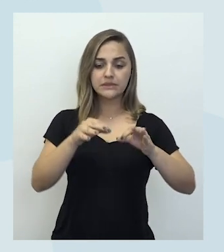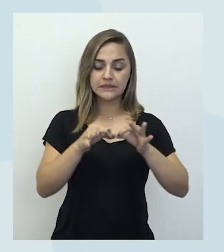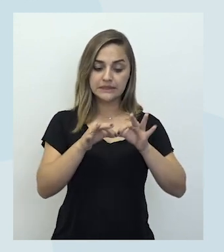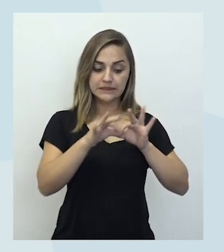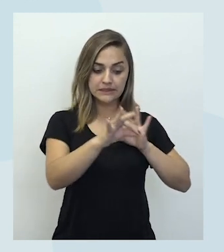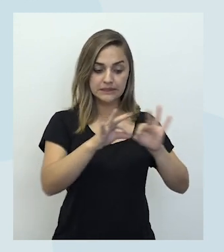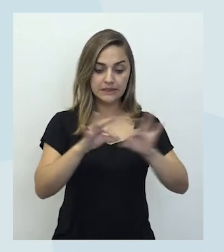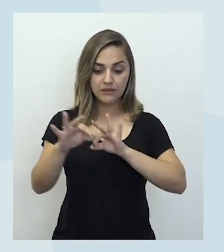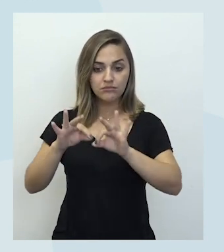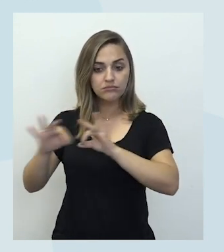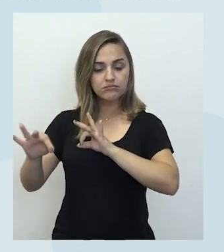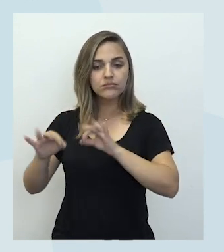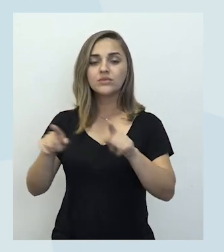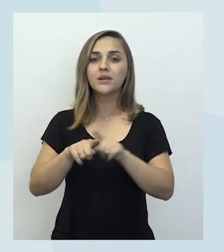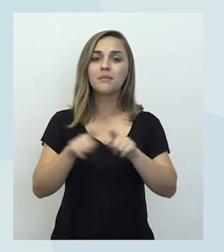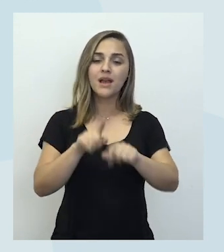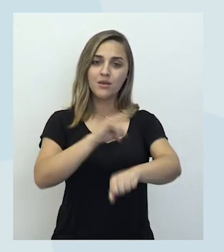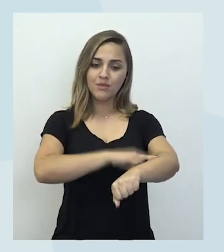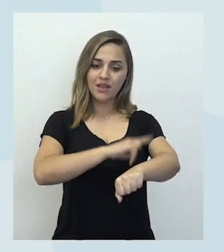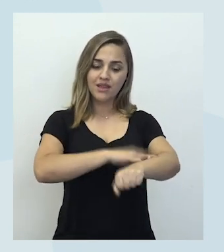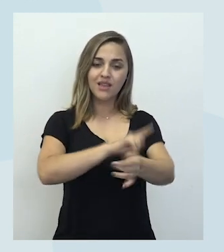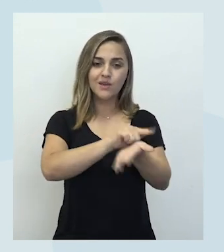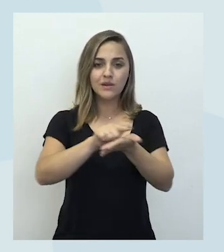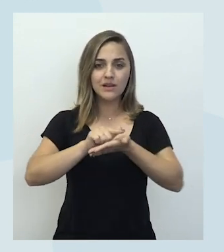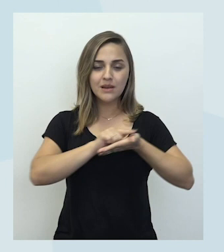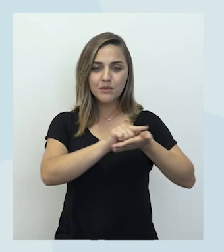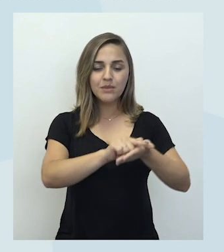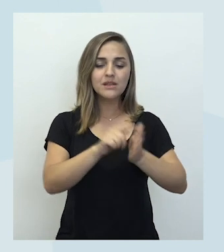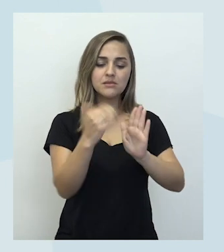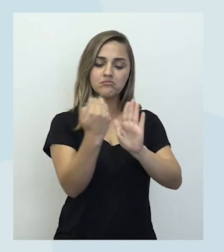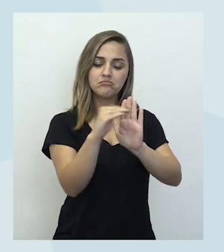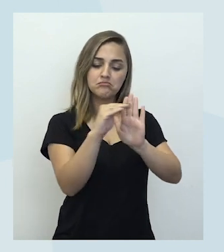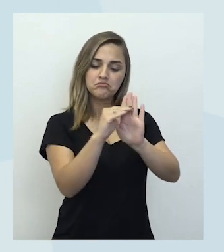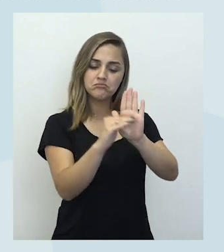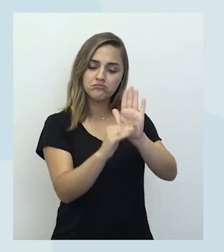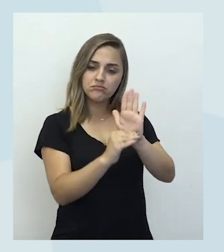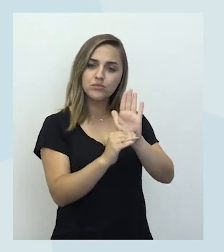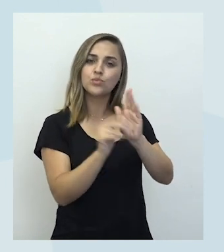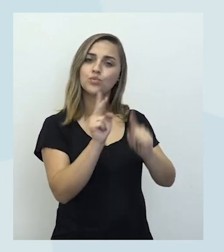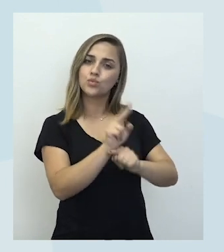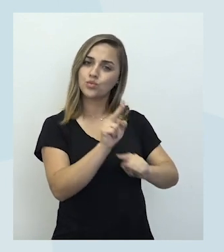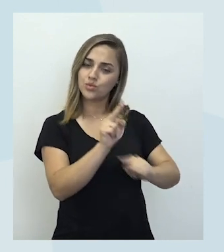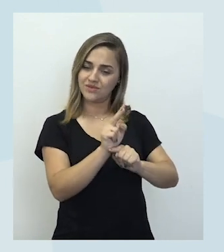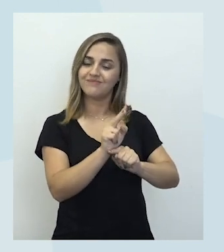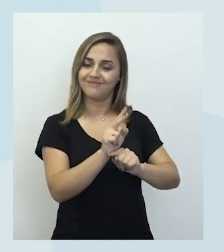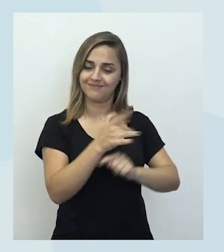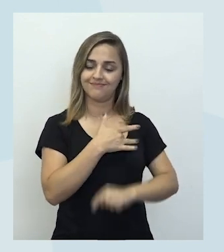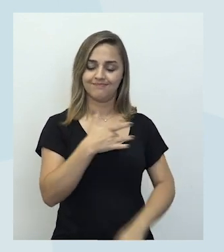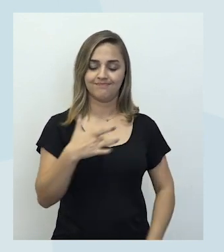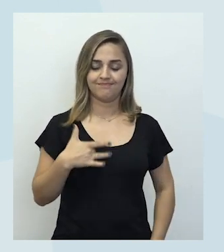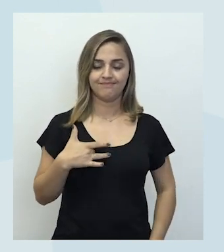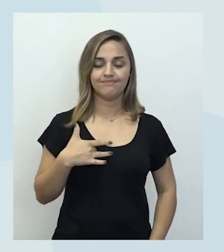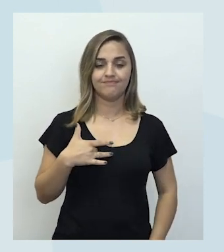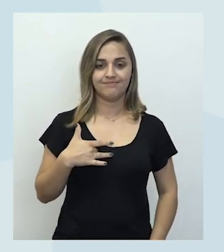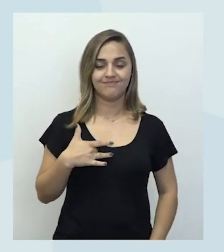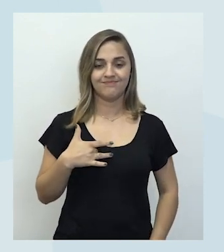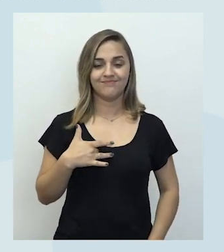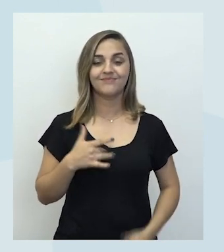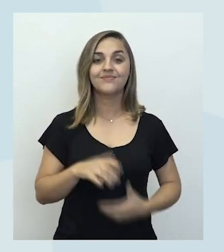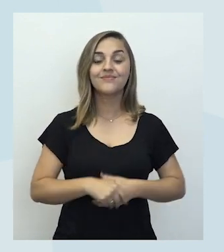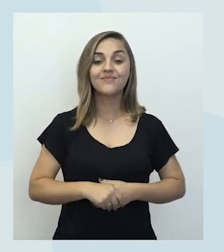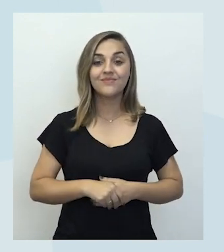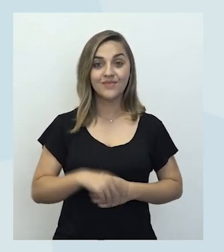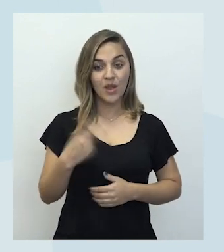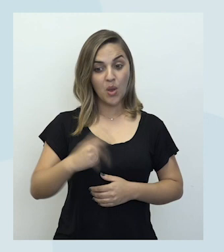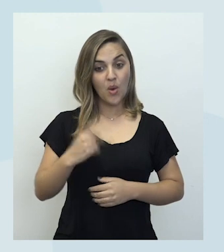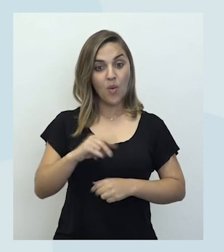os banheiros também, a higienização, todo o protocolo, né, então vai acontecer seguindo esses protocolos. Tô correndo, gente, porque falta pouco tempo. Os